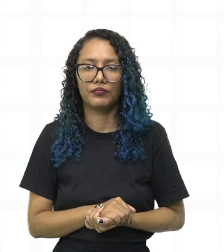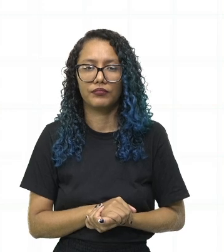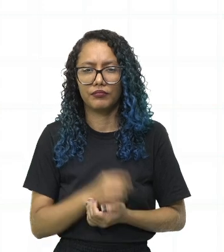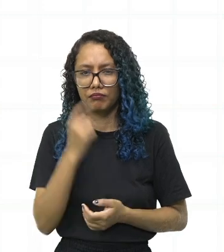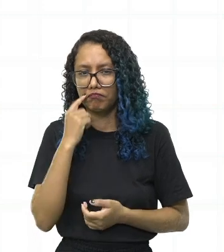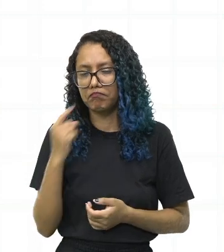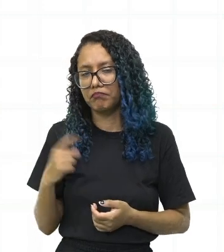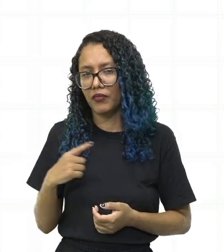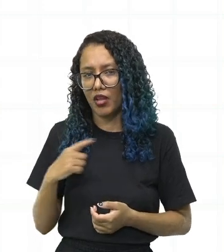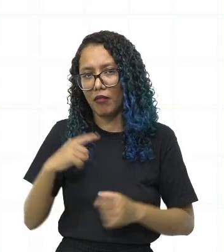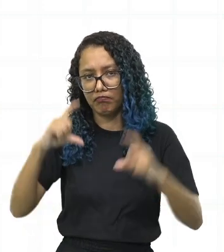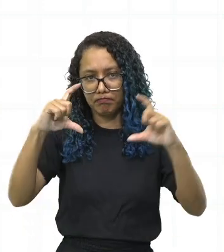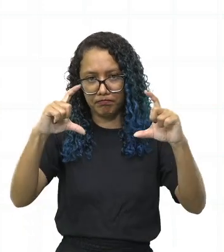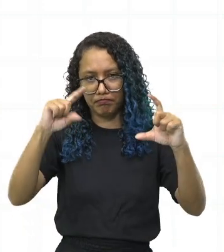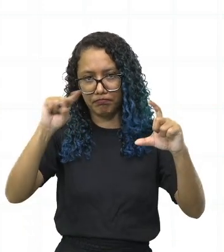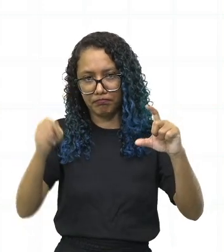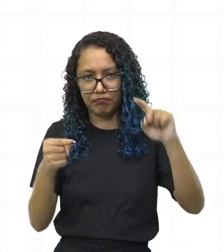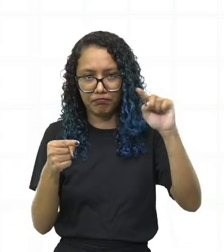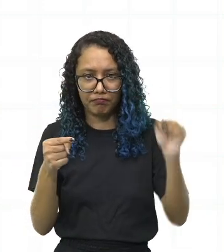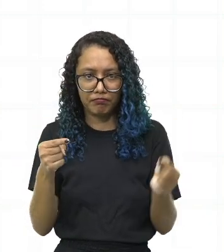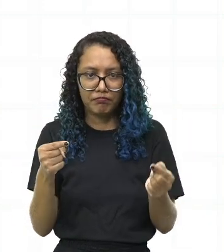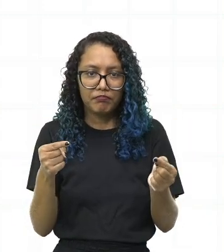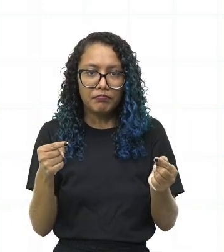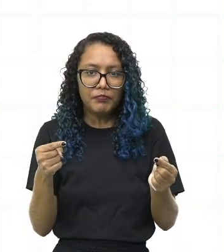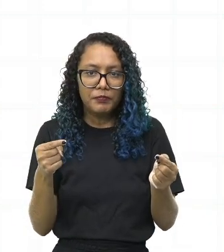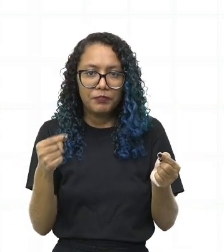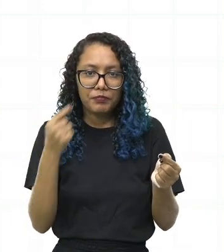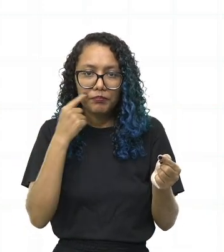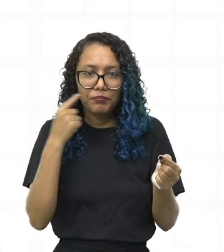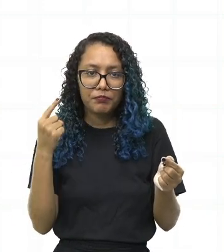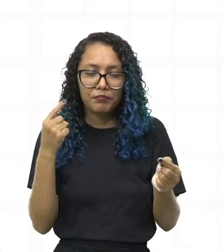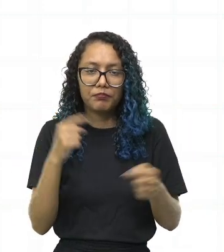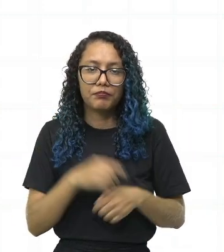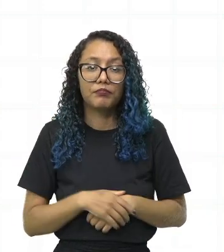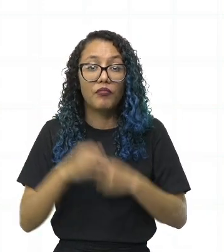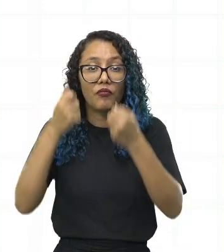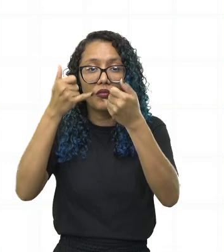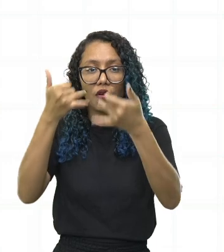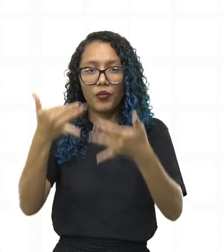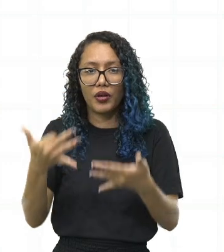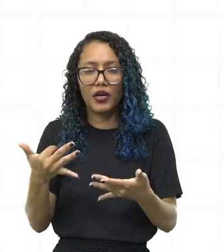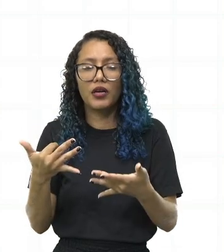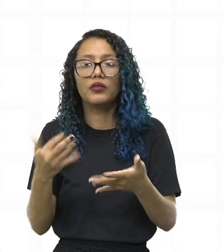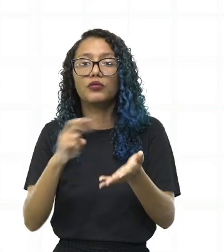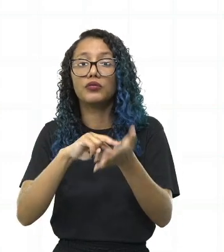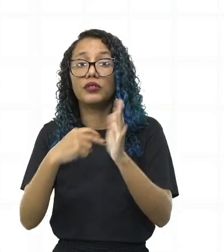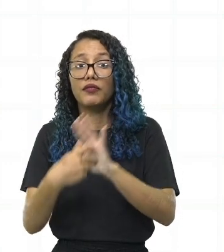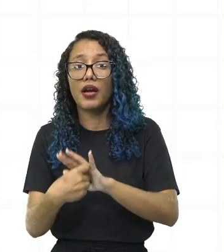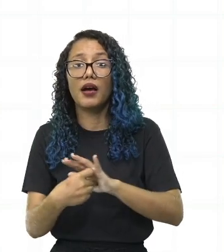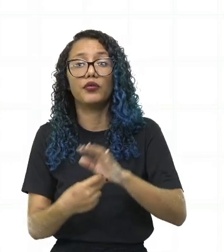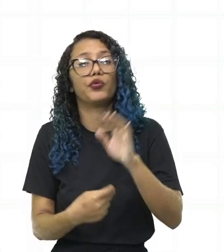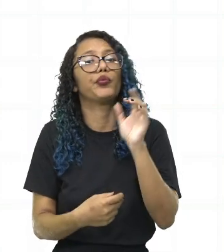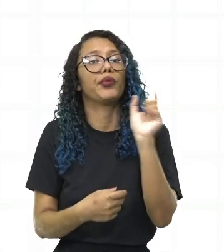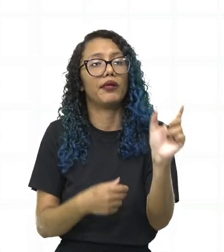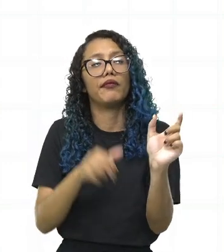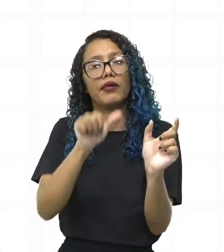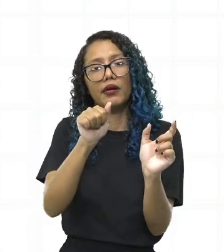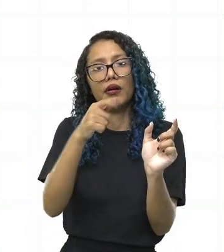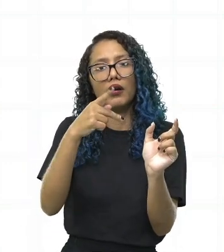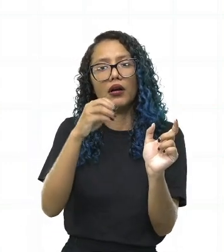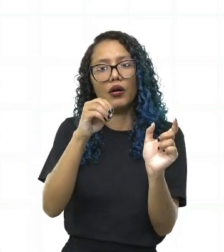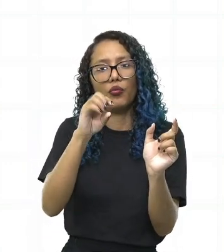entre parênteses, e aí, ó, isso aqui tudo tá explicando o que é o aposto, certo? Então, o aposto é